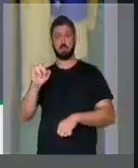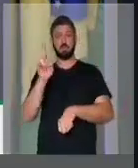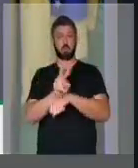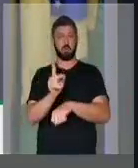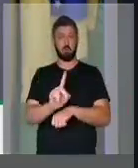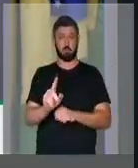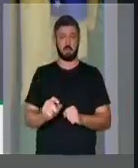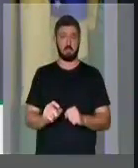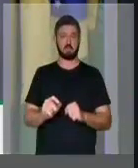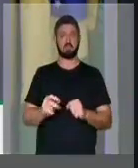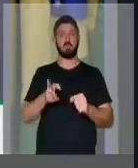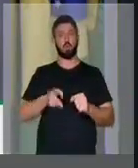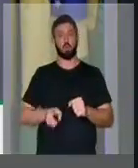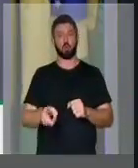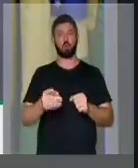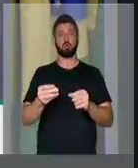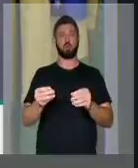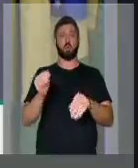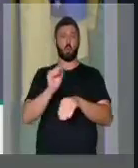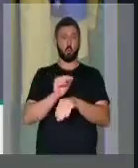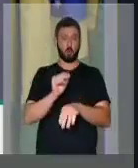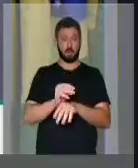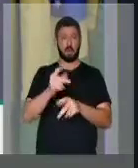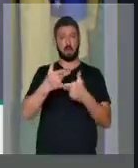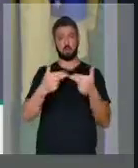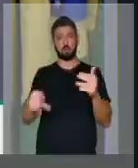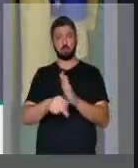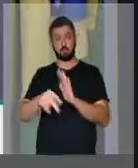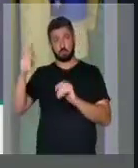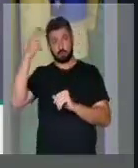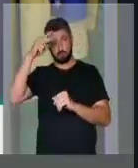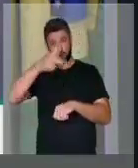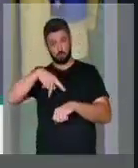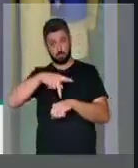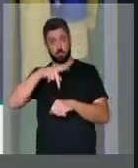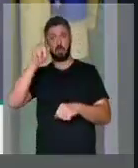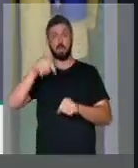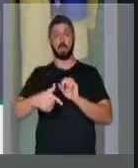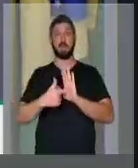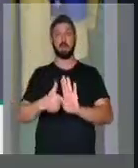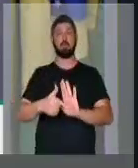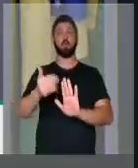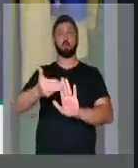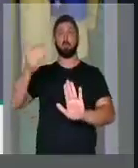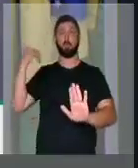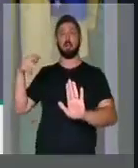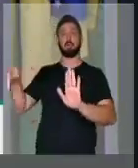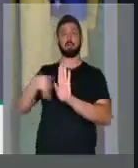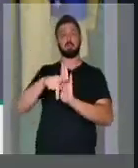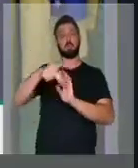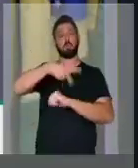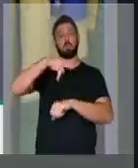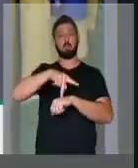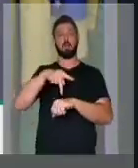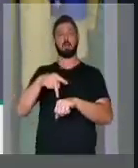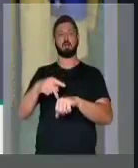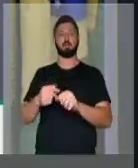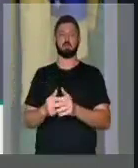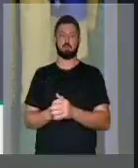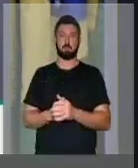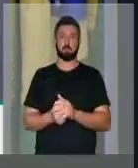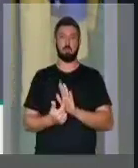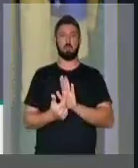o cuidado, a manutenção do seu patrimônio histórico, que é o retrato do passado,